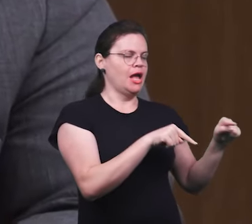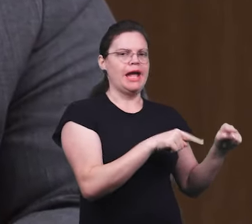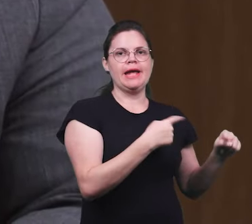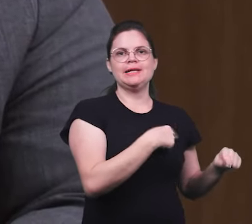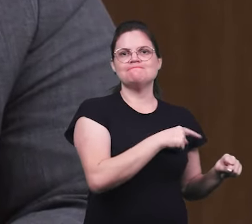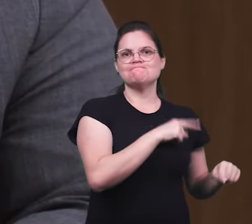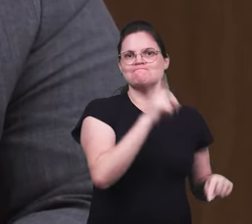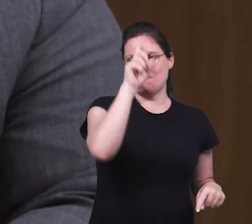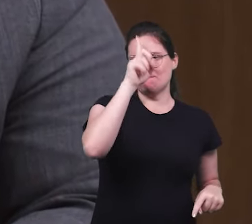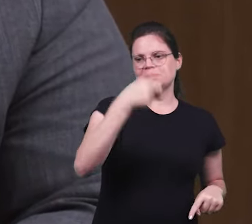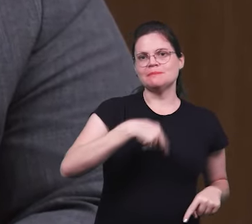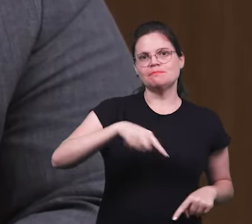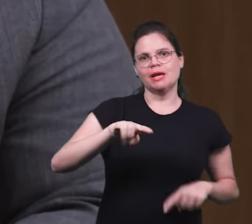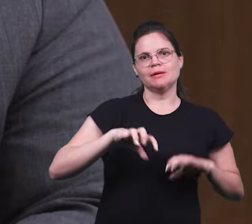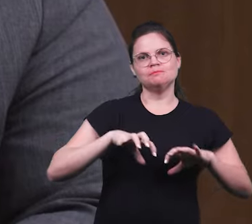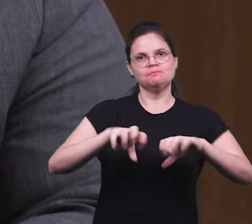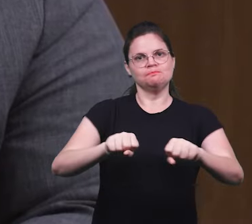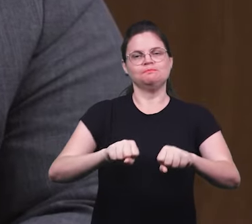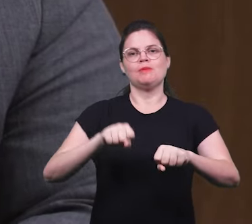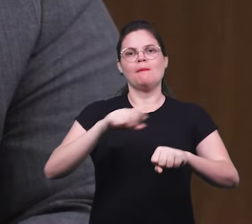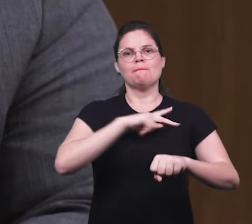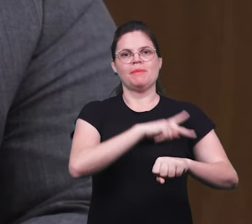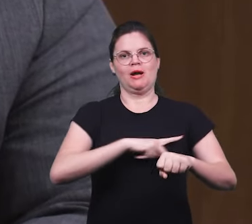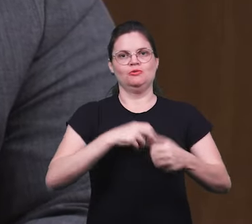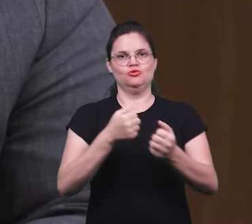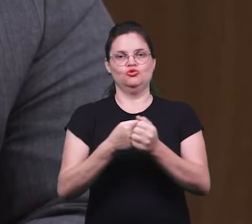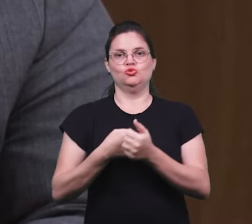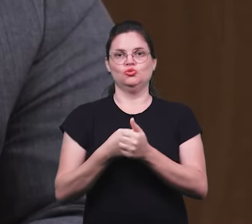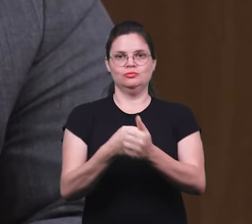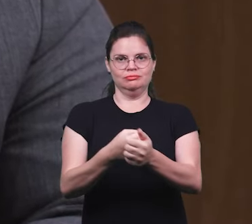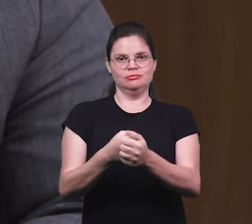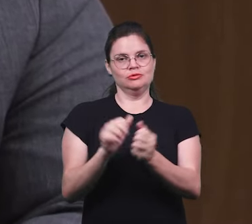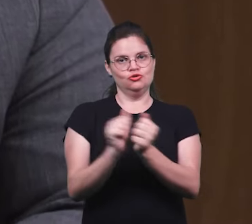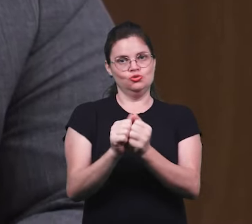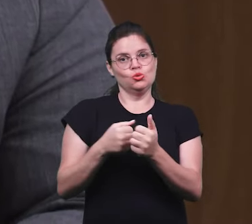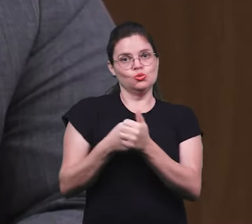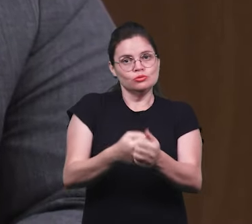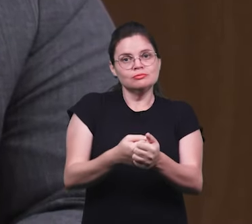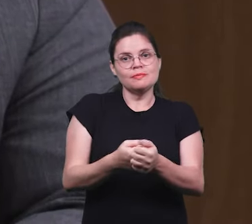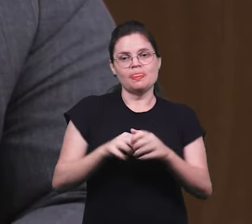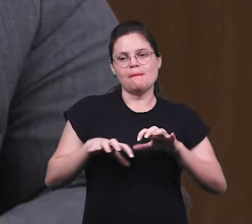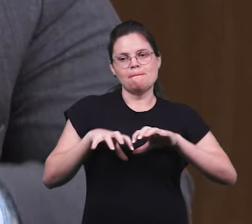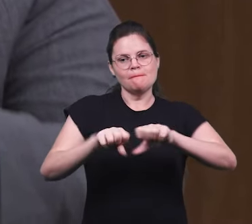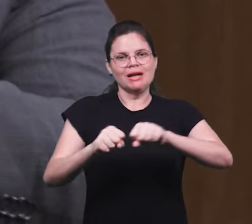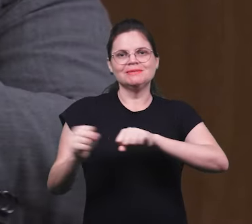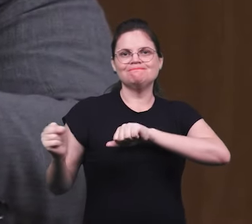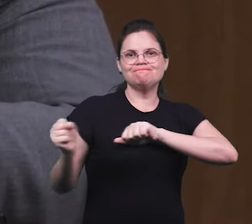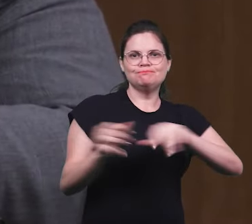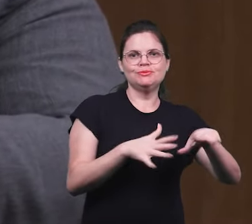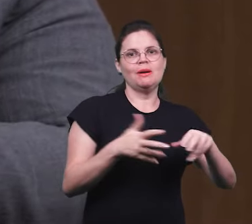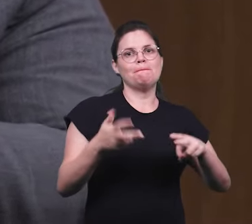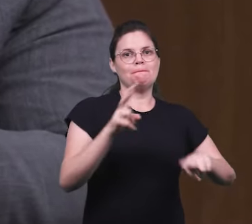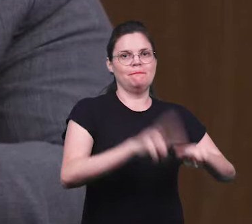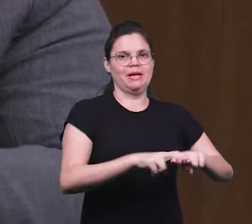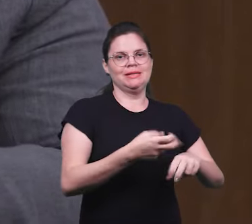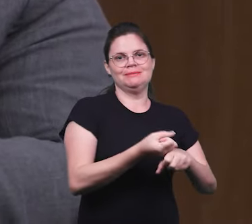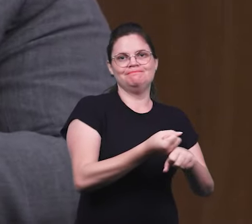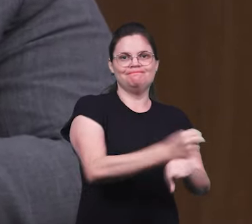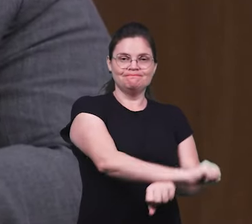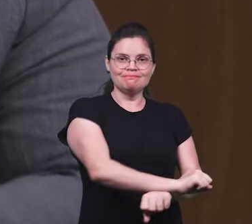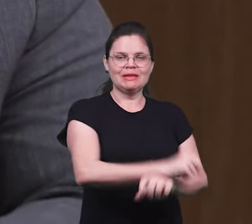Paulo é açoitado e estava ali sob a custódia de um carcereiro. E Deus vai, naquele momento tão